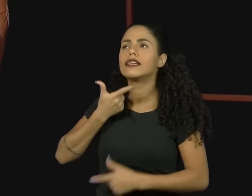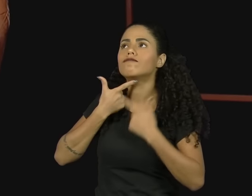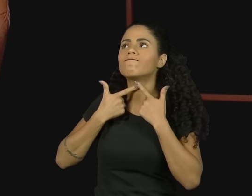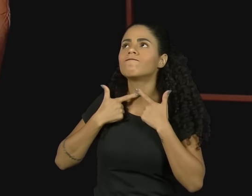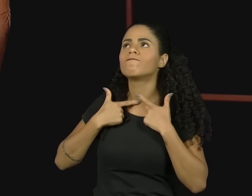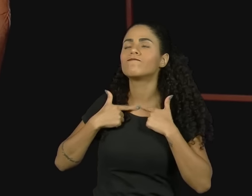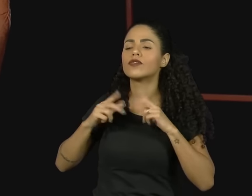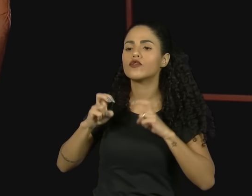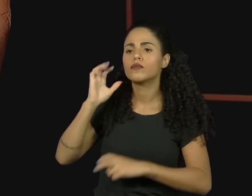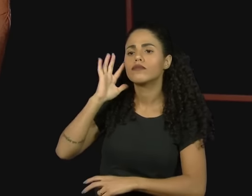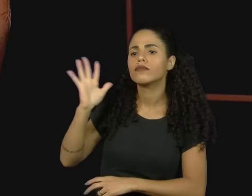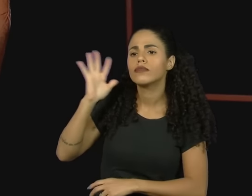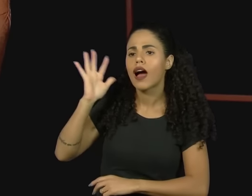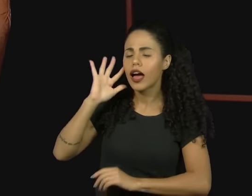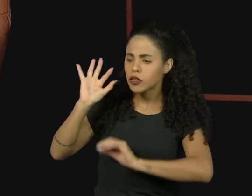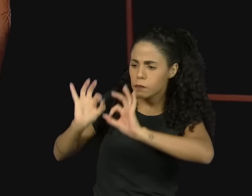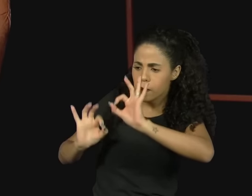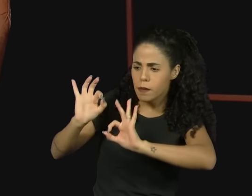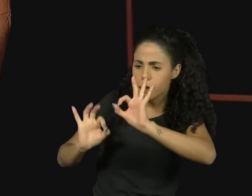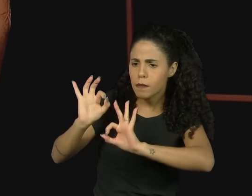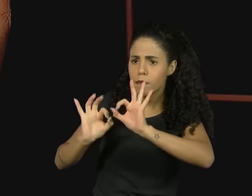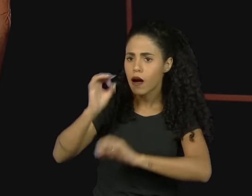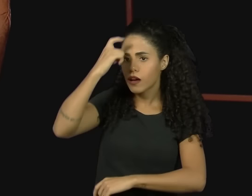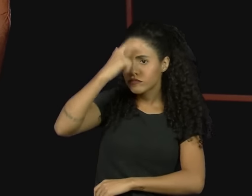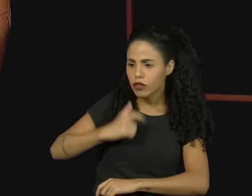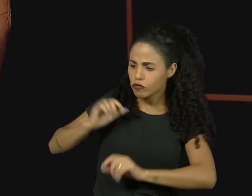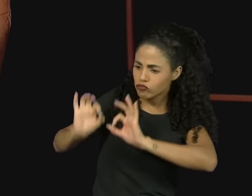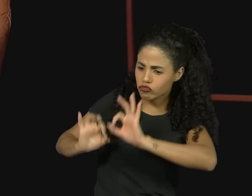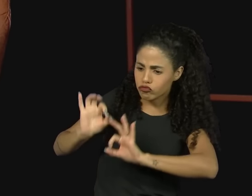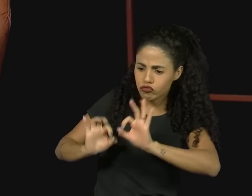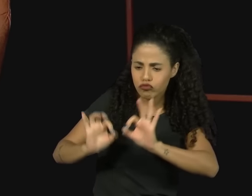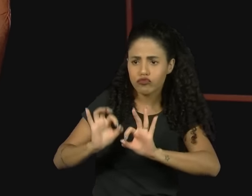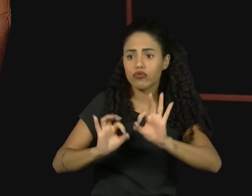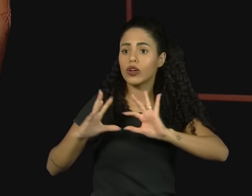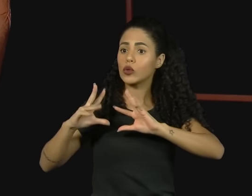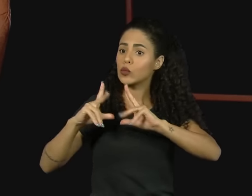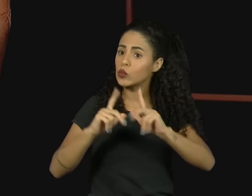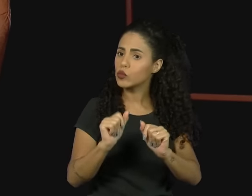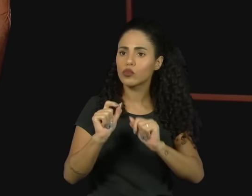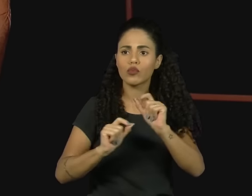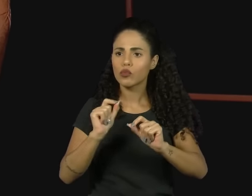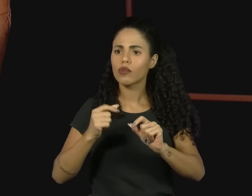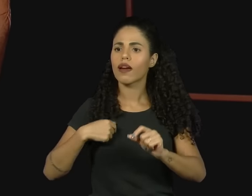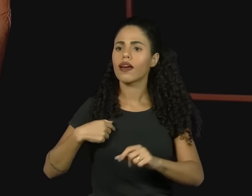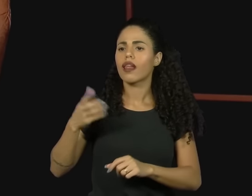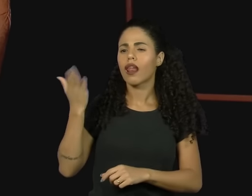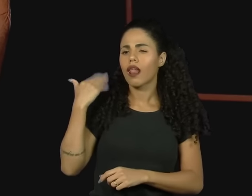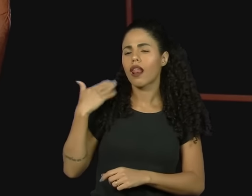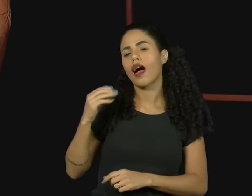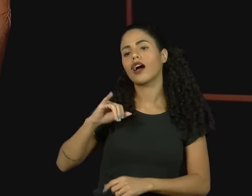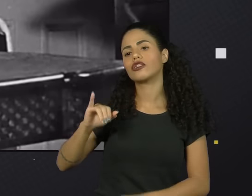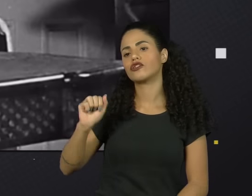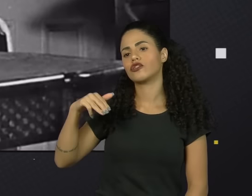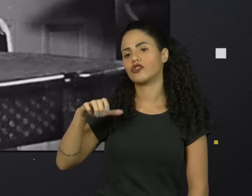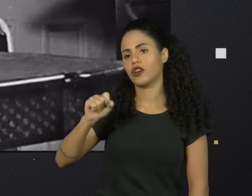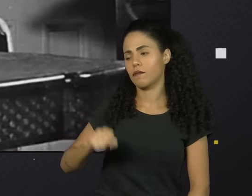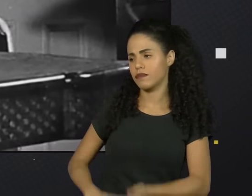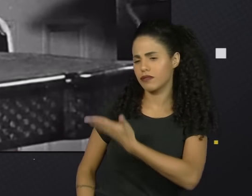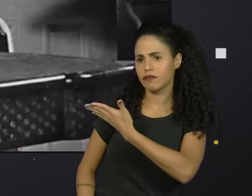pensar como uma editora e não como uma produtora de moda foi uma frase do James Laver, que